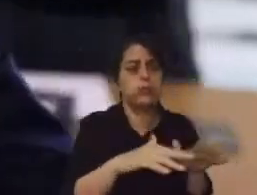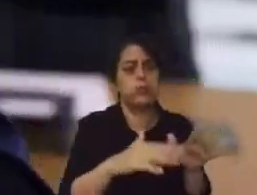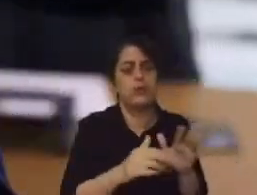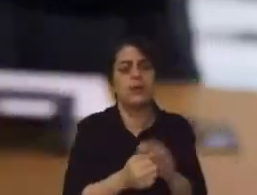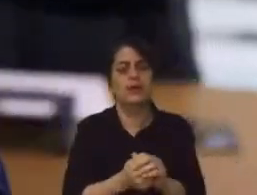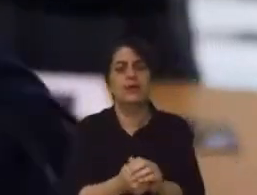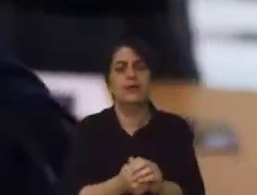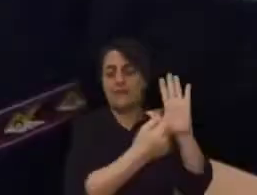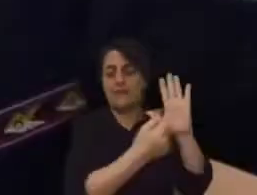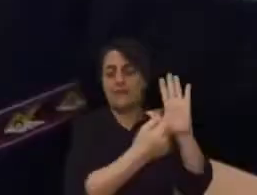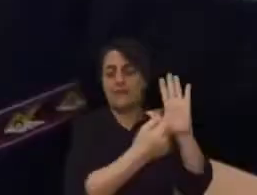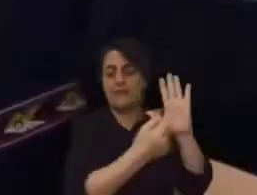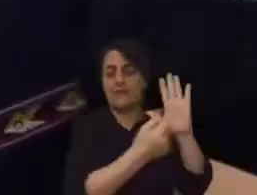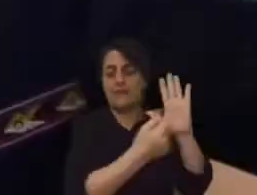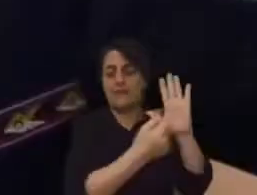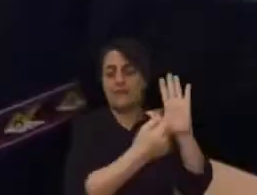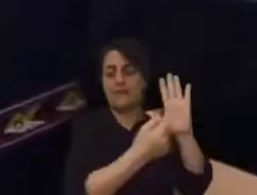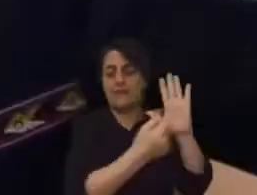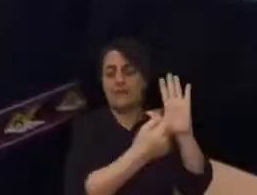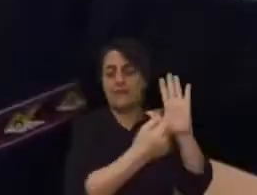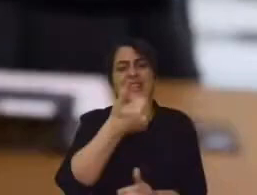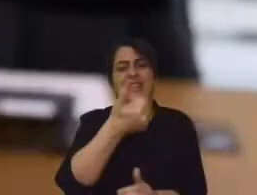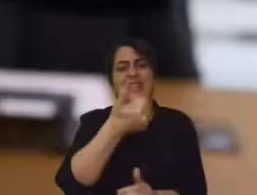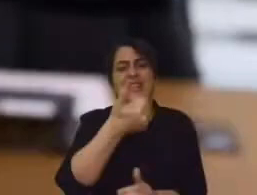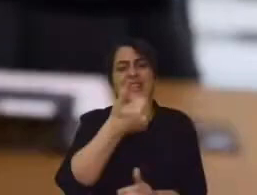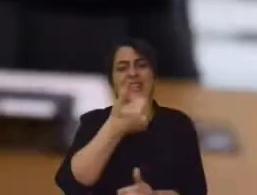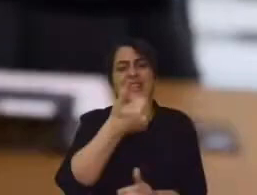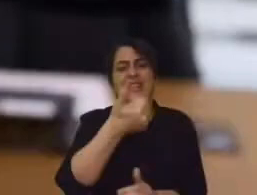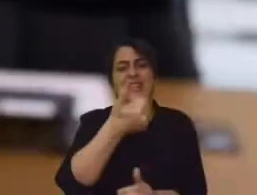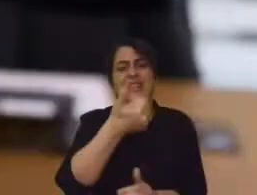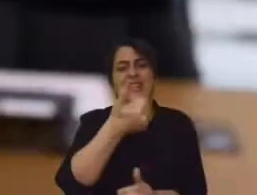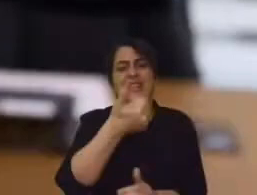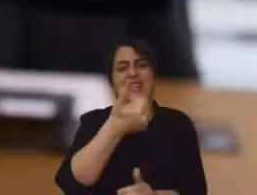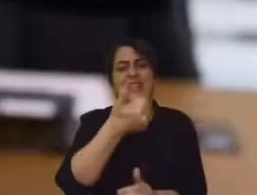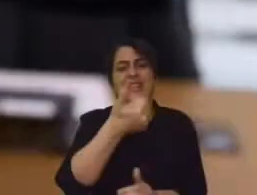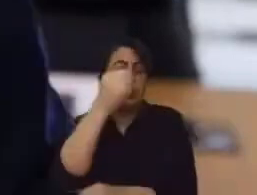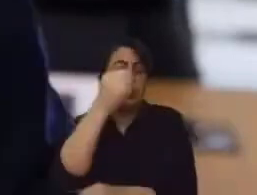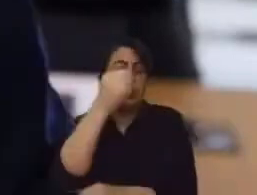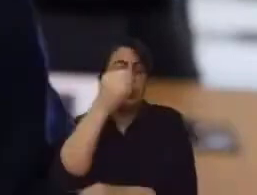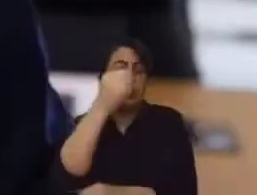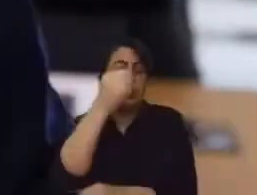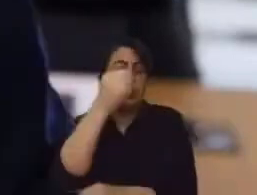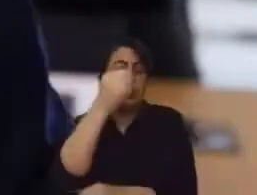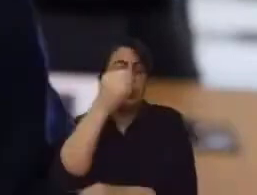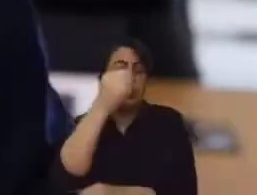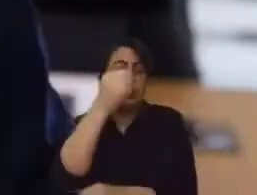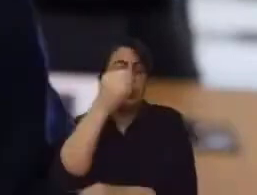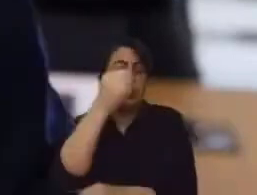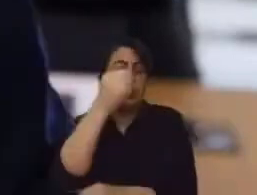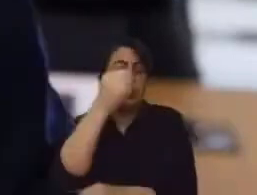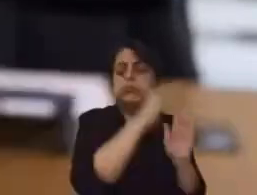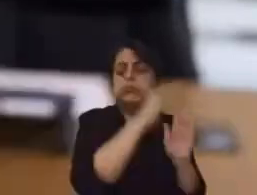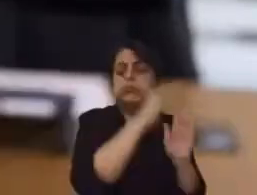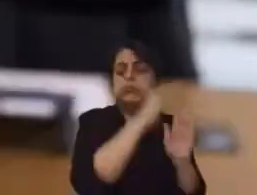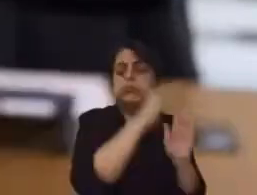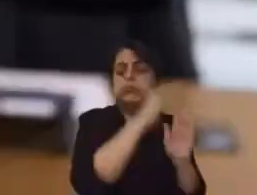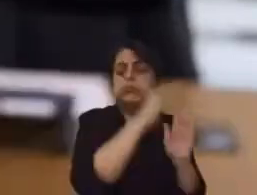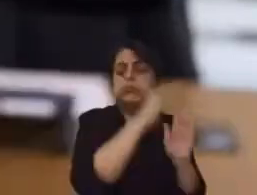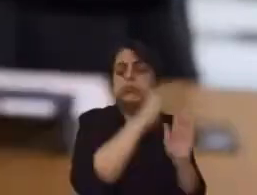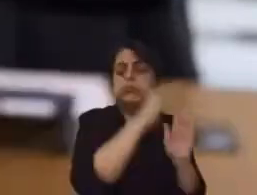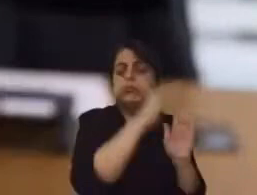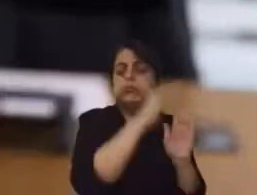reivindicava na época 70, 100, 120, 40, 80 de aumento de salário. Nem sempre a gente conseguiu o que a gente